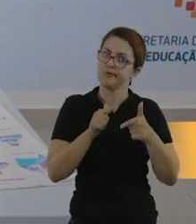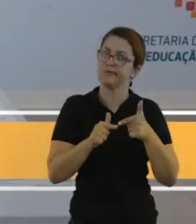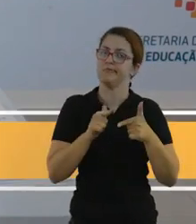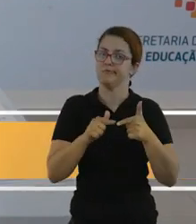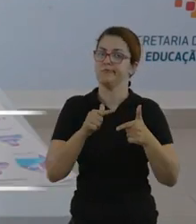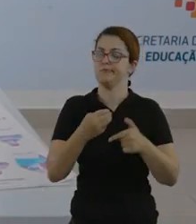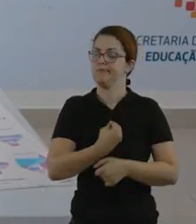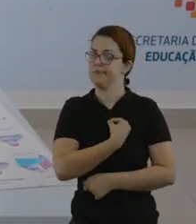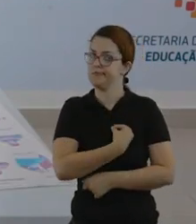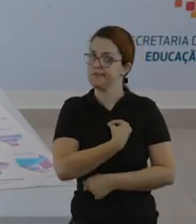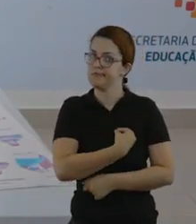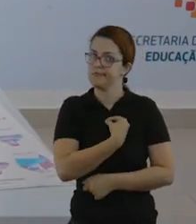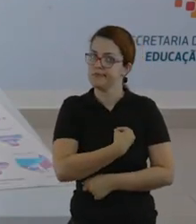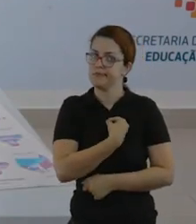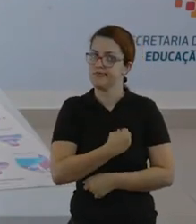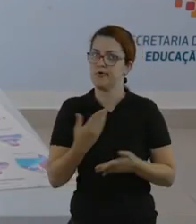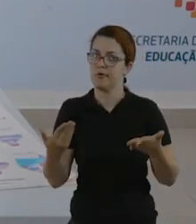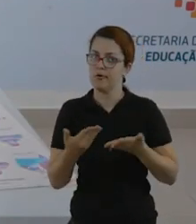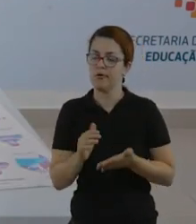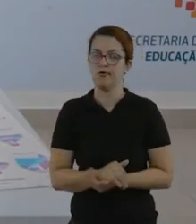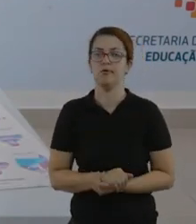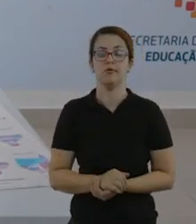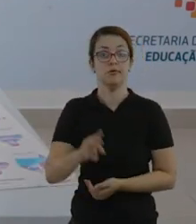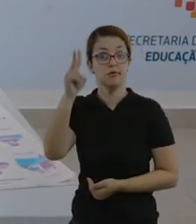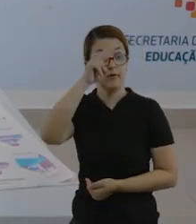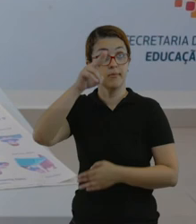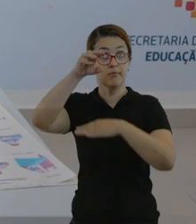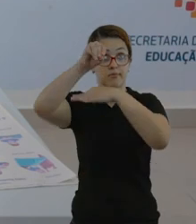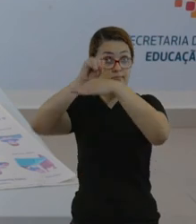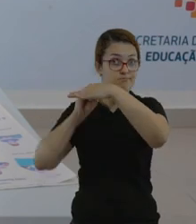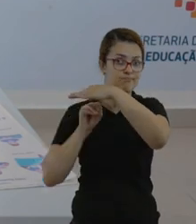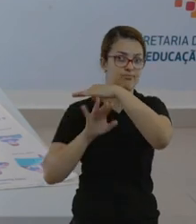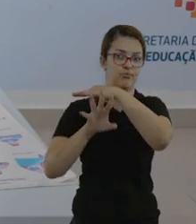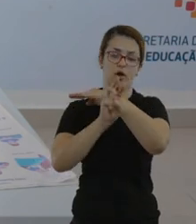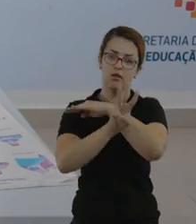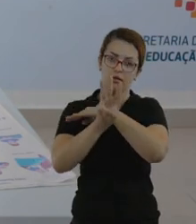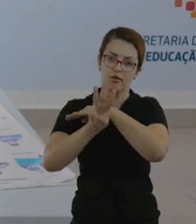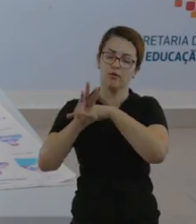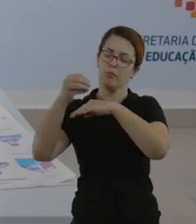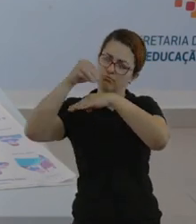desse momento que nós estamos vivendo. E não esqueçam também de